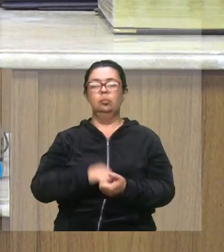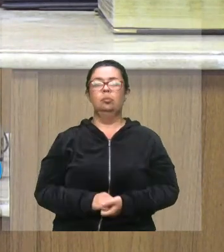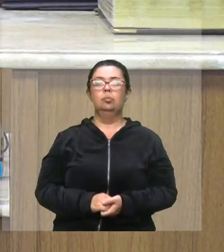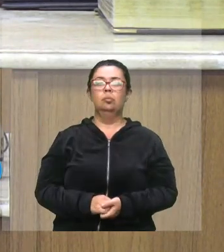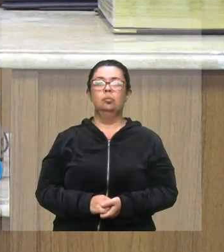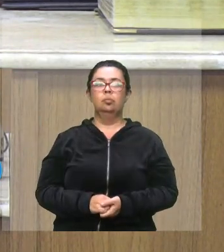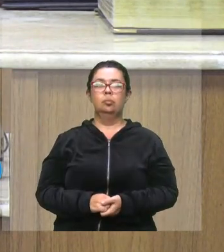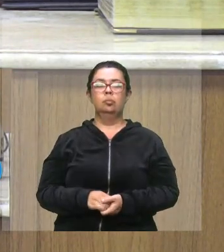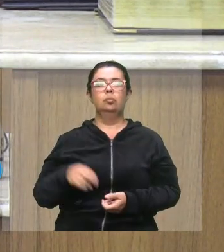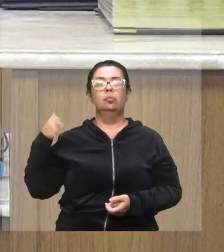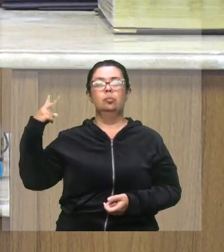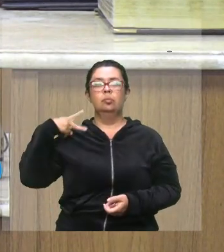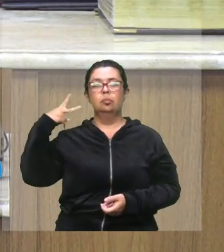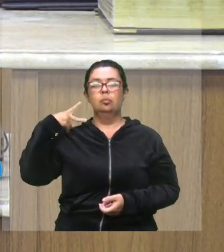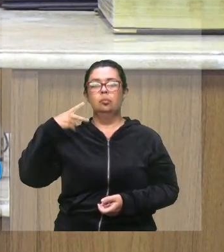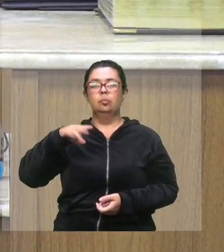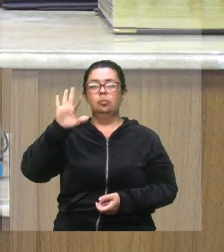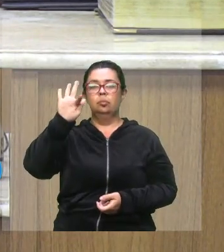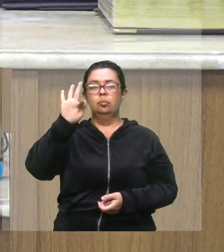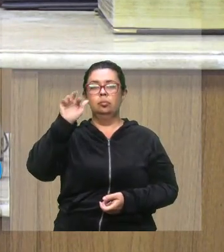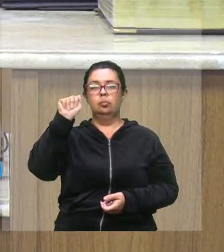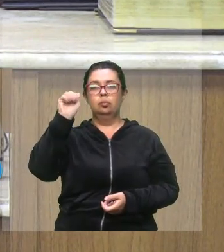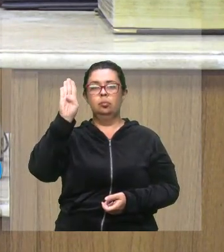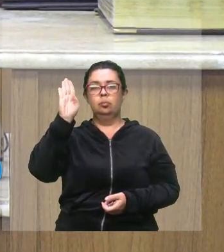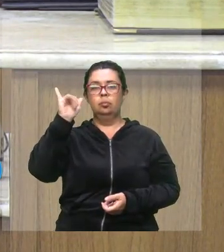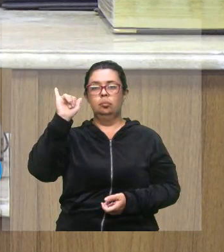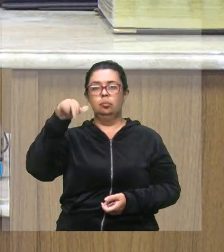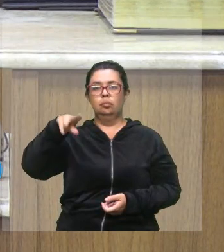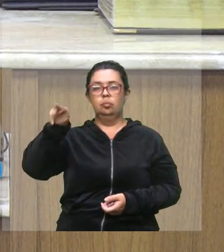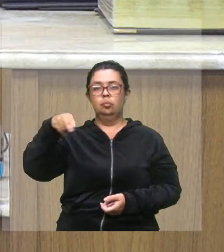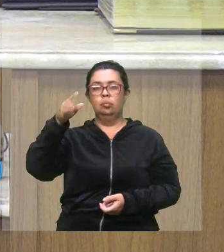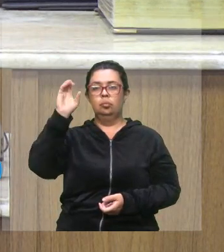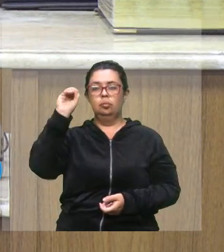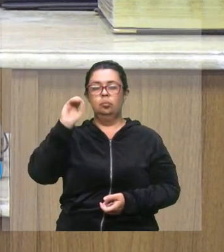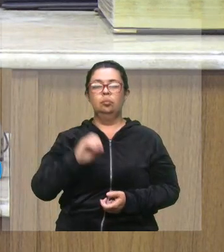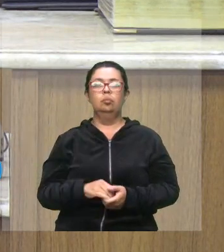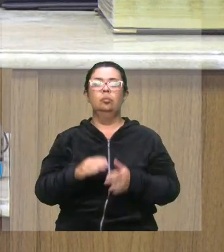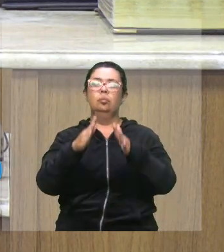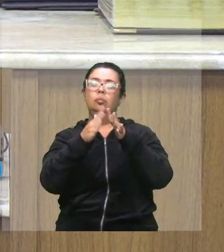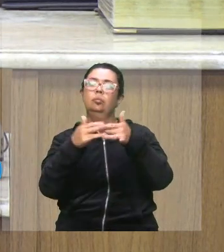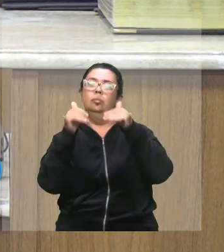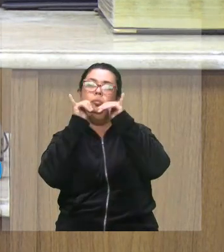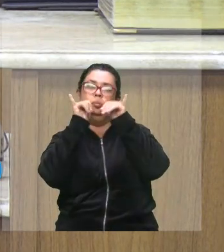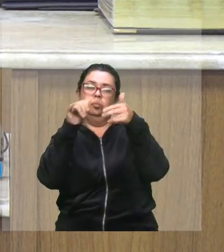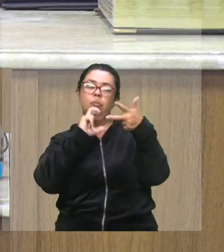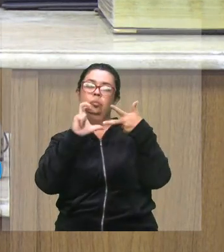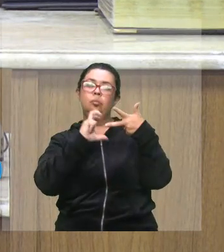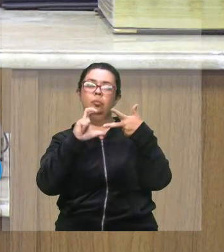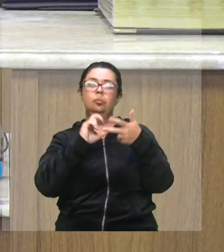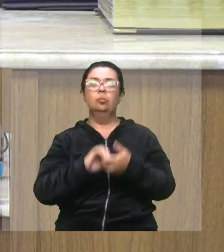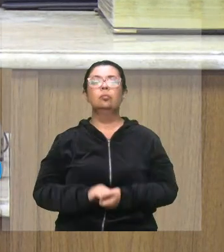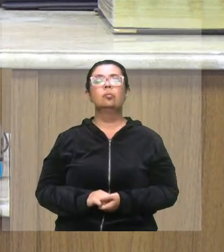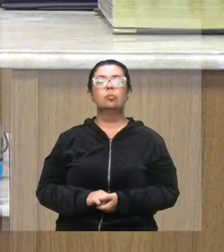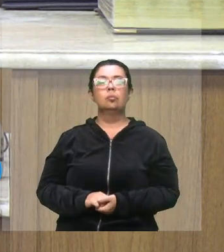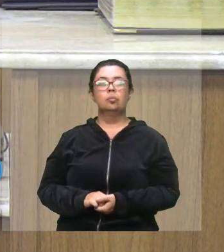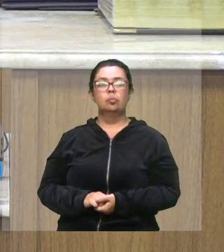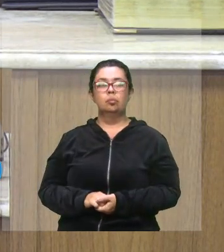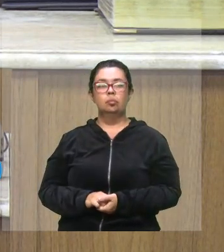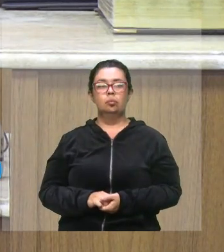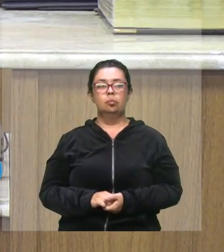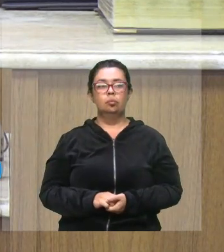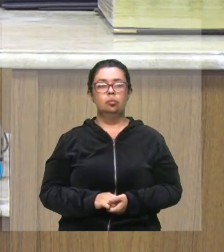114/2024, do vereador Fabinho Alerta Verbal, que requer informações do Poder Executivo sobre atendimento